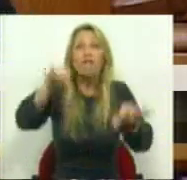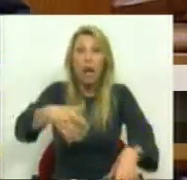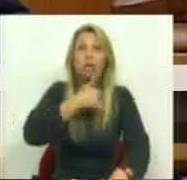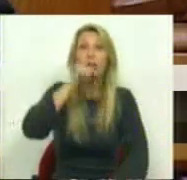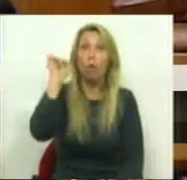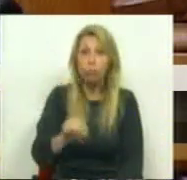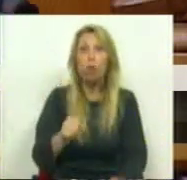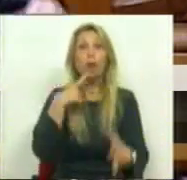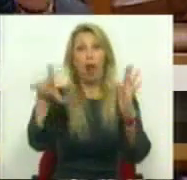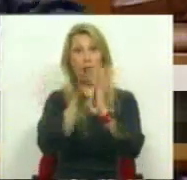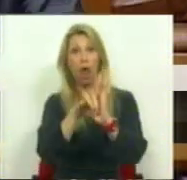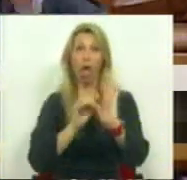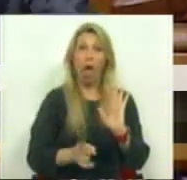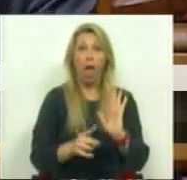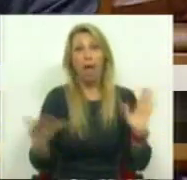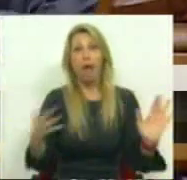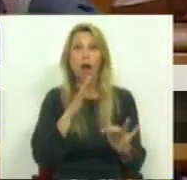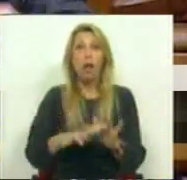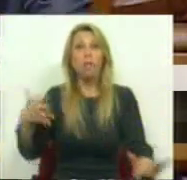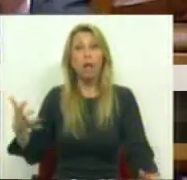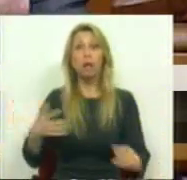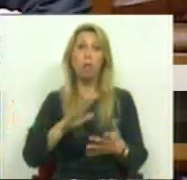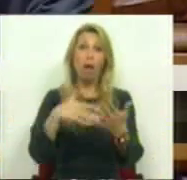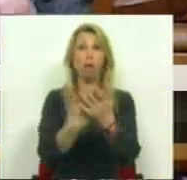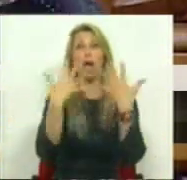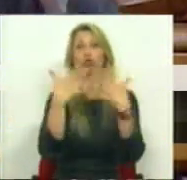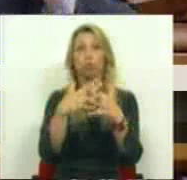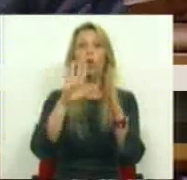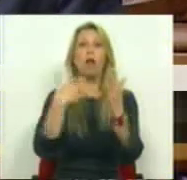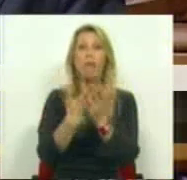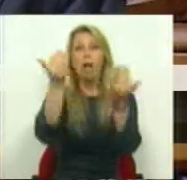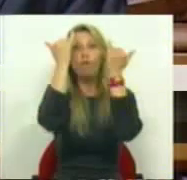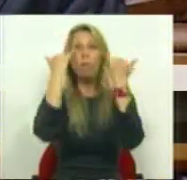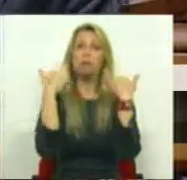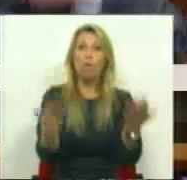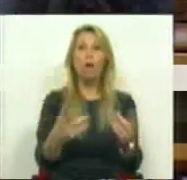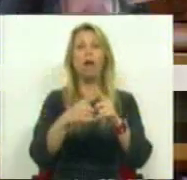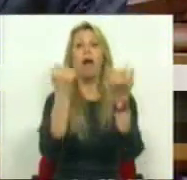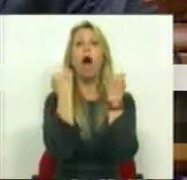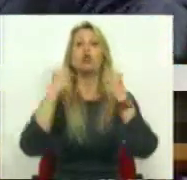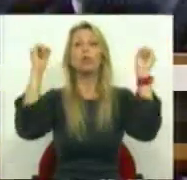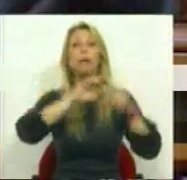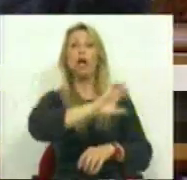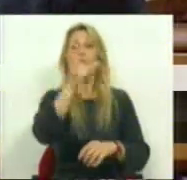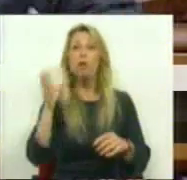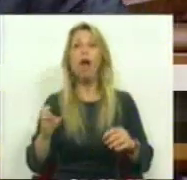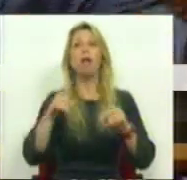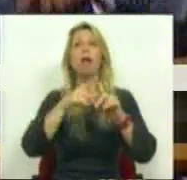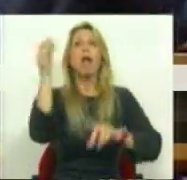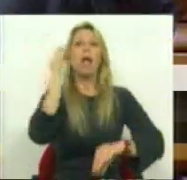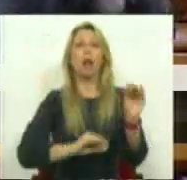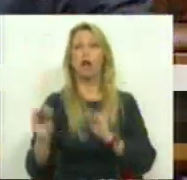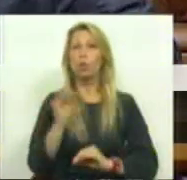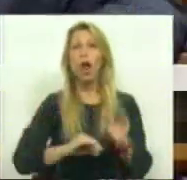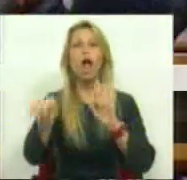de toda essa legislação que estrutura e informa as autonomias regionais, leis eleitorais,